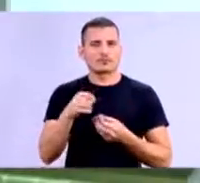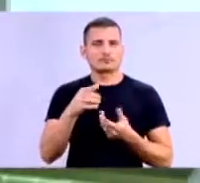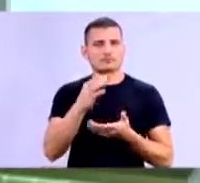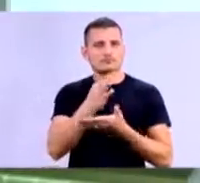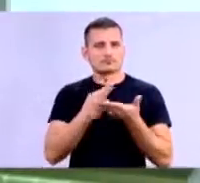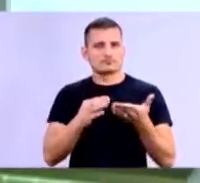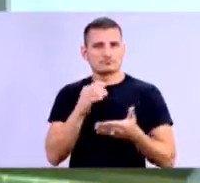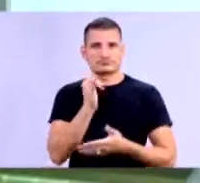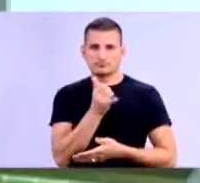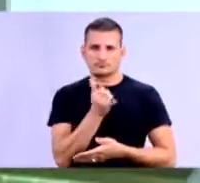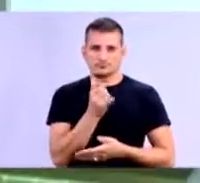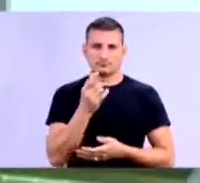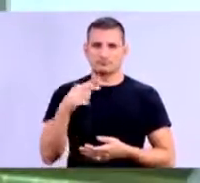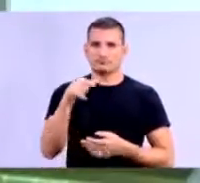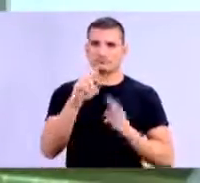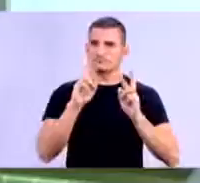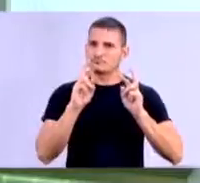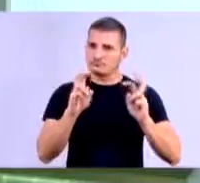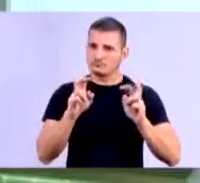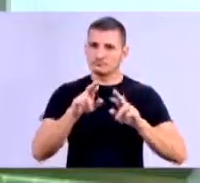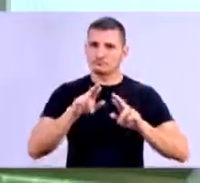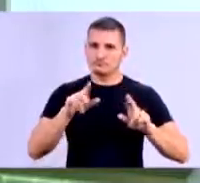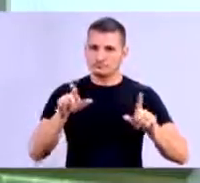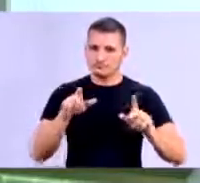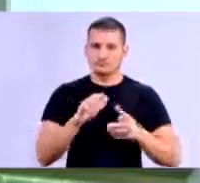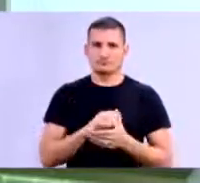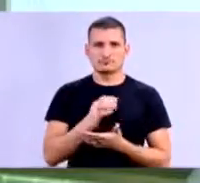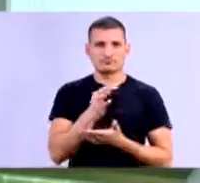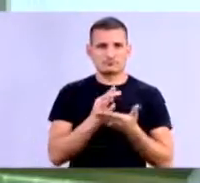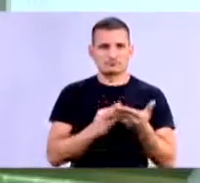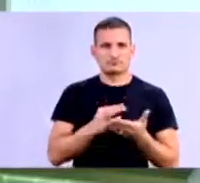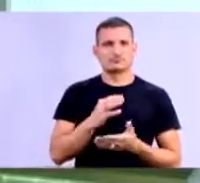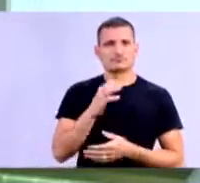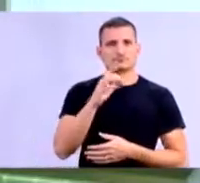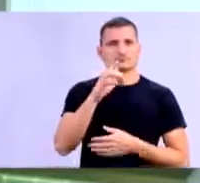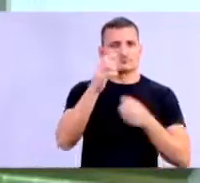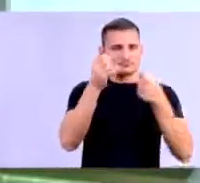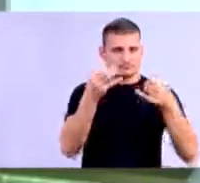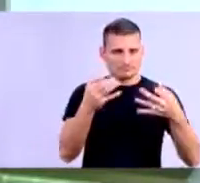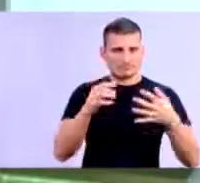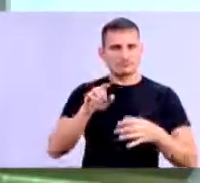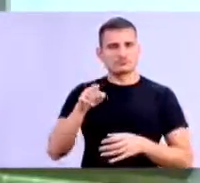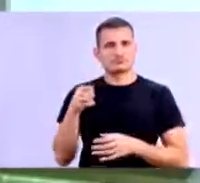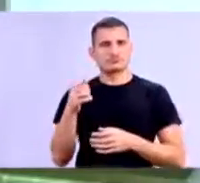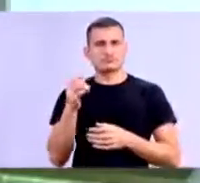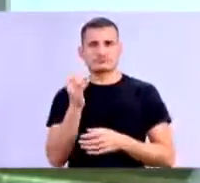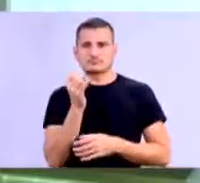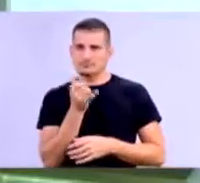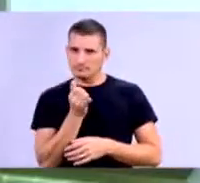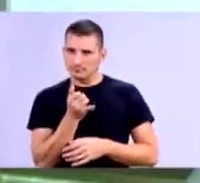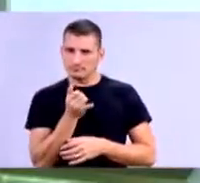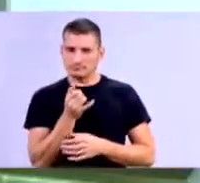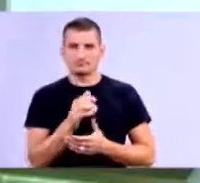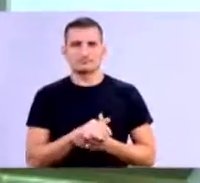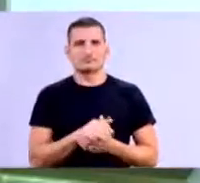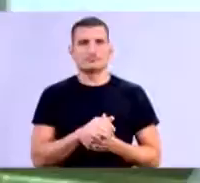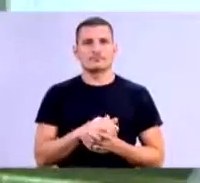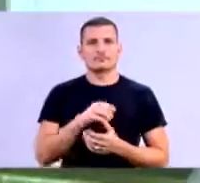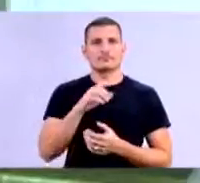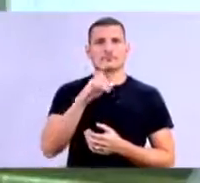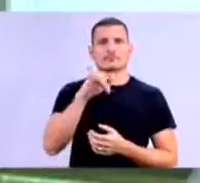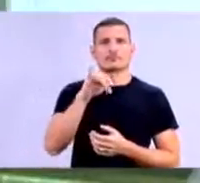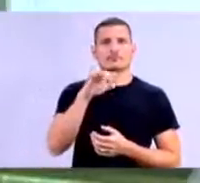narrativo. Então, perceberam a diferença entre um texto dissertativo e o texto narrativo? No texto dissertativo, você tem apenas